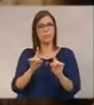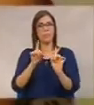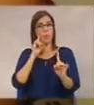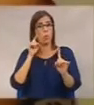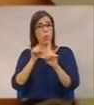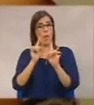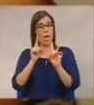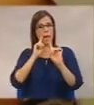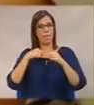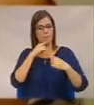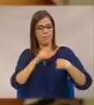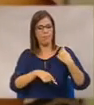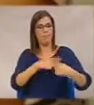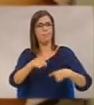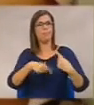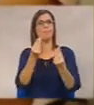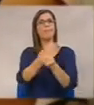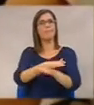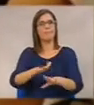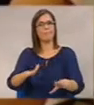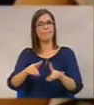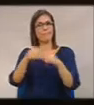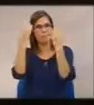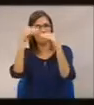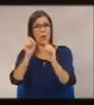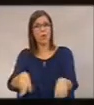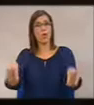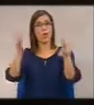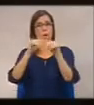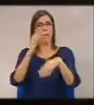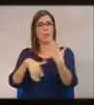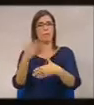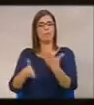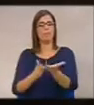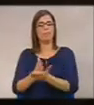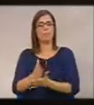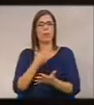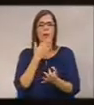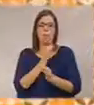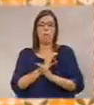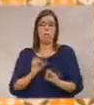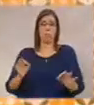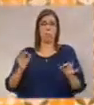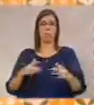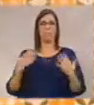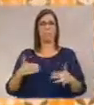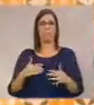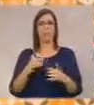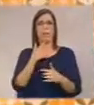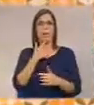have a self-generating population of kids teaching new kids, teaching new kids. Eu acho que é brutal e eu acho que